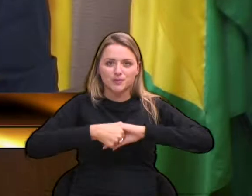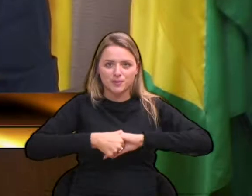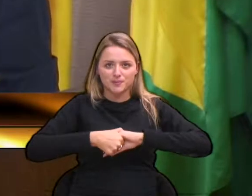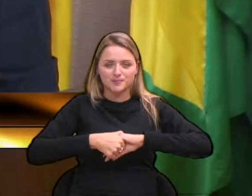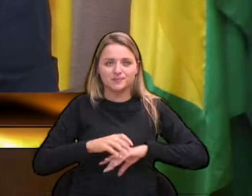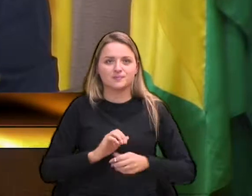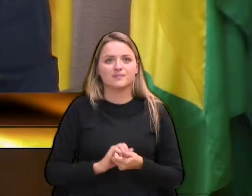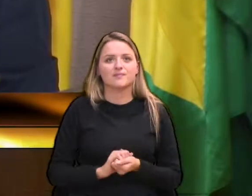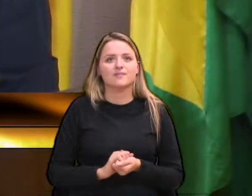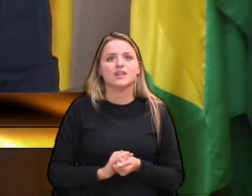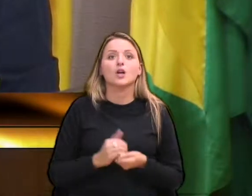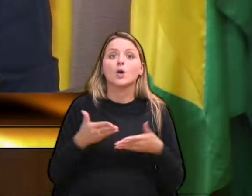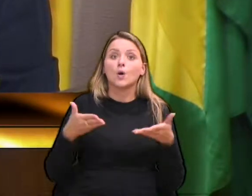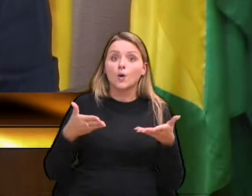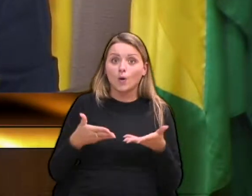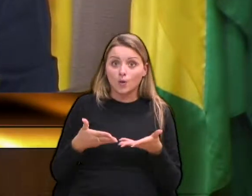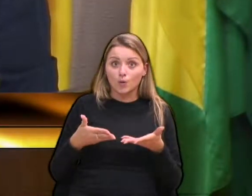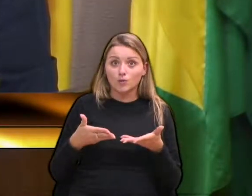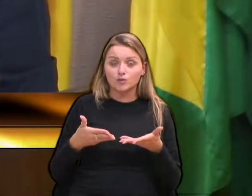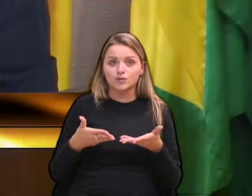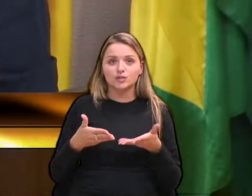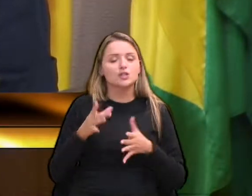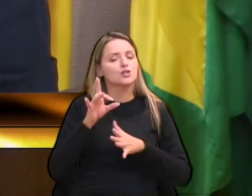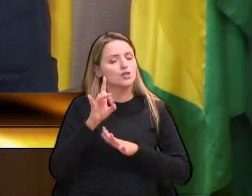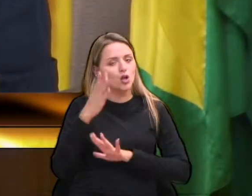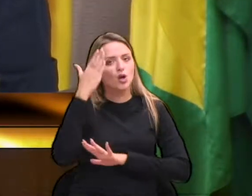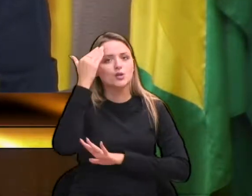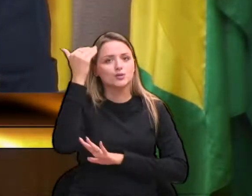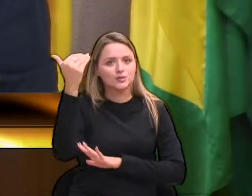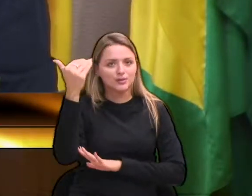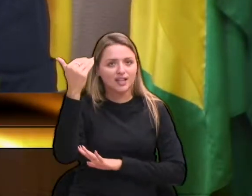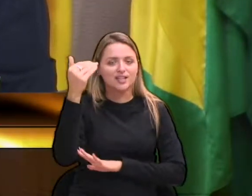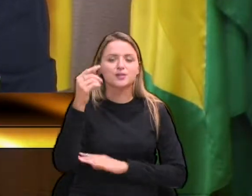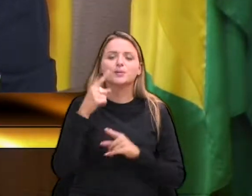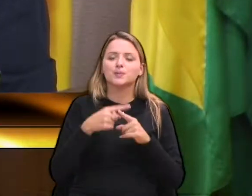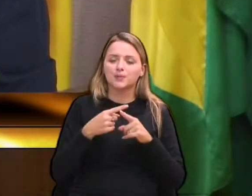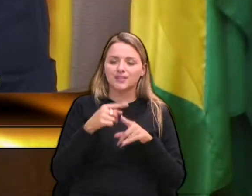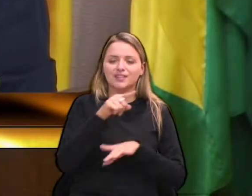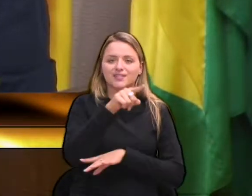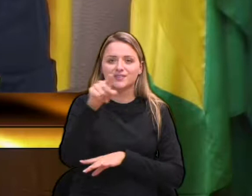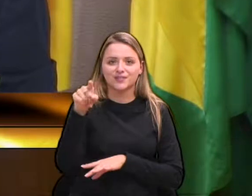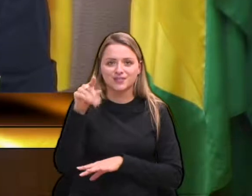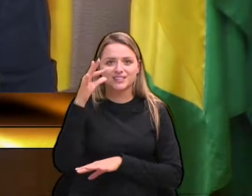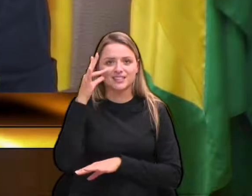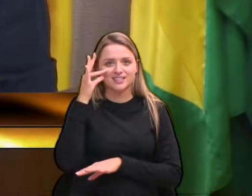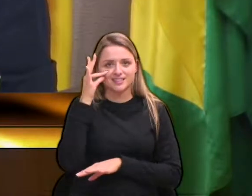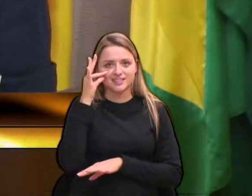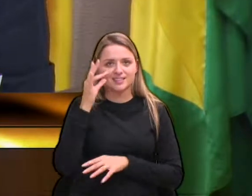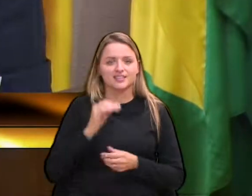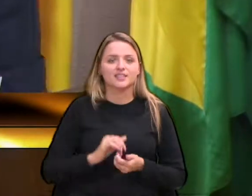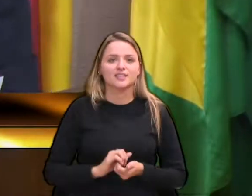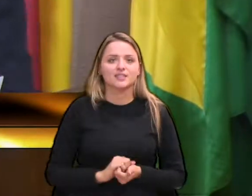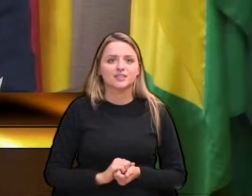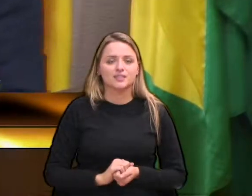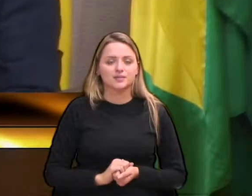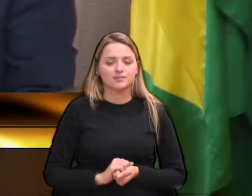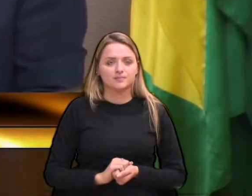cumprimentados. Este evento só tem êxito com a presença de vocês aqui prestigiando.